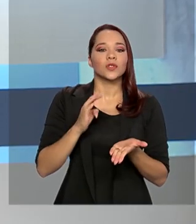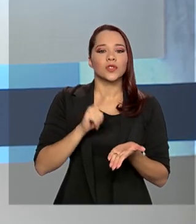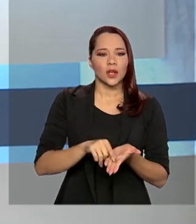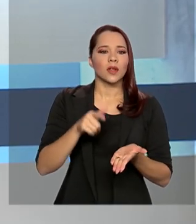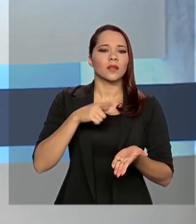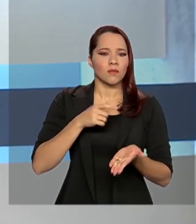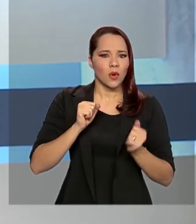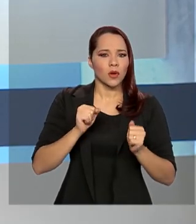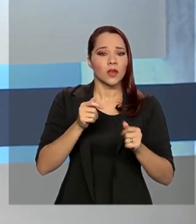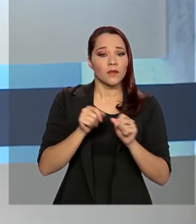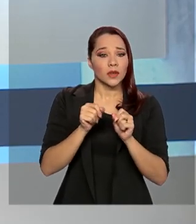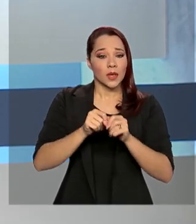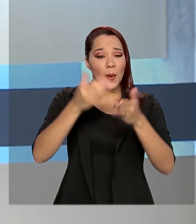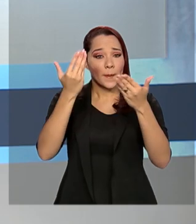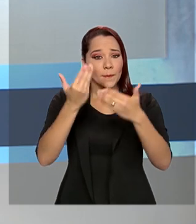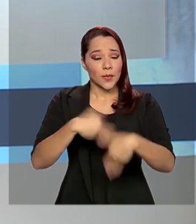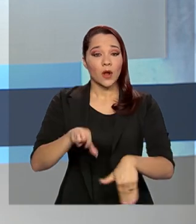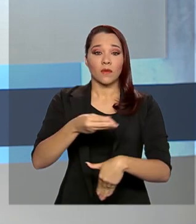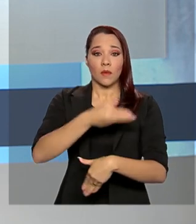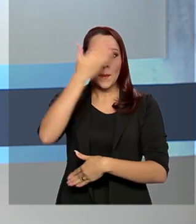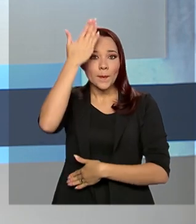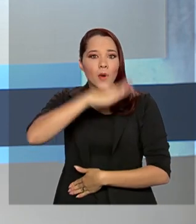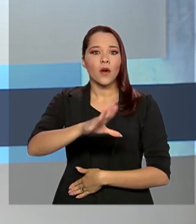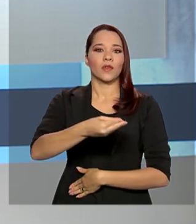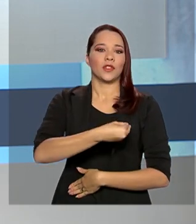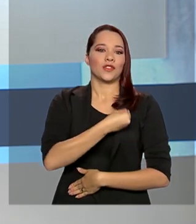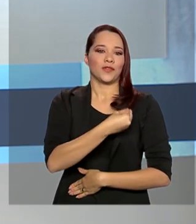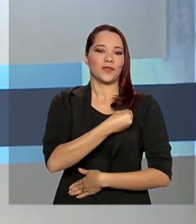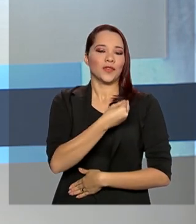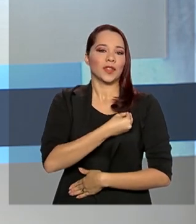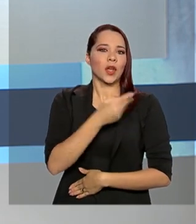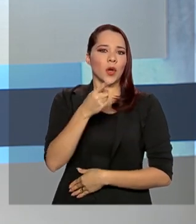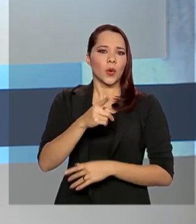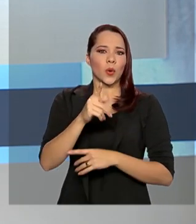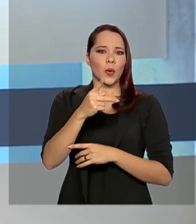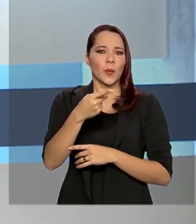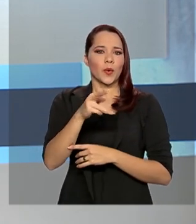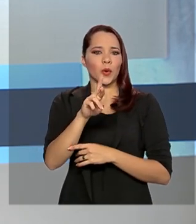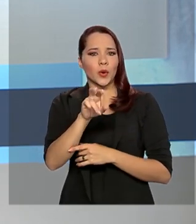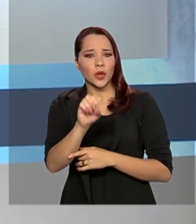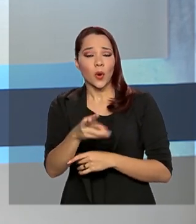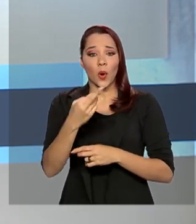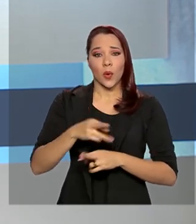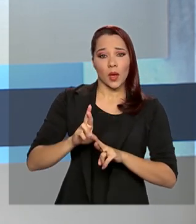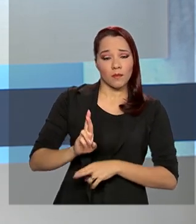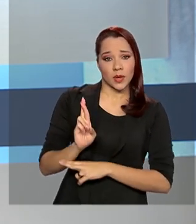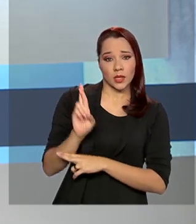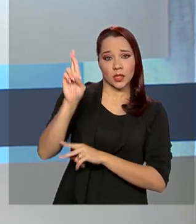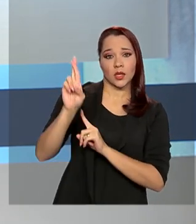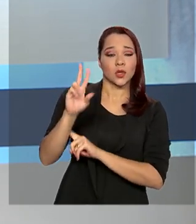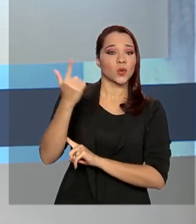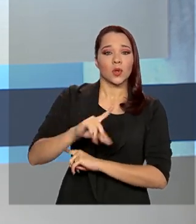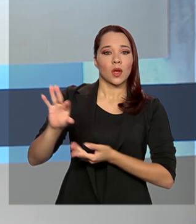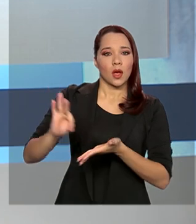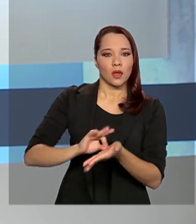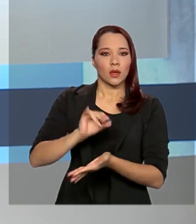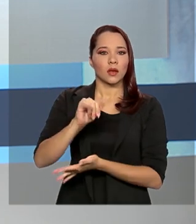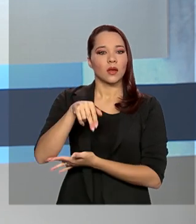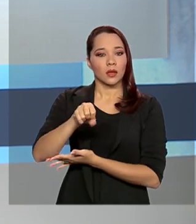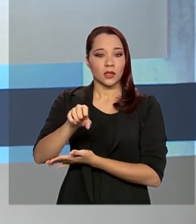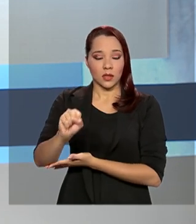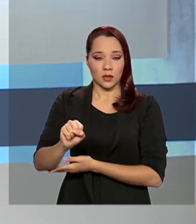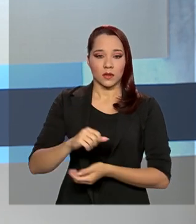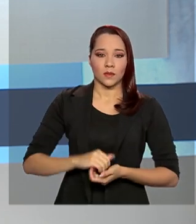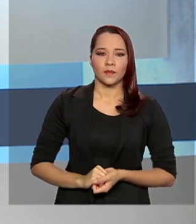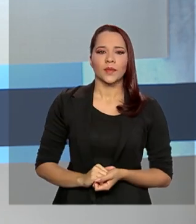autorizada a realização da prova de vida por meio de um procurador ou representante legal que não esteja cadastrado junto ao INSS.